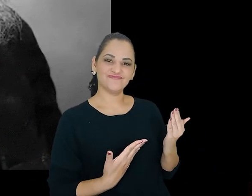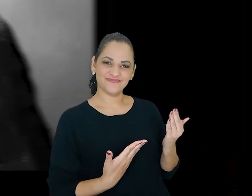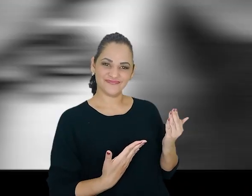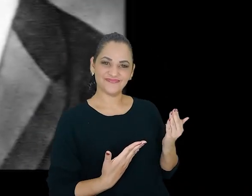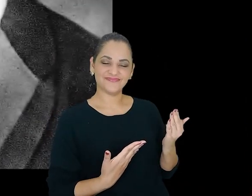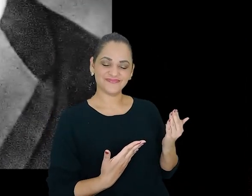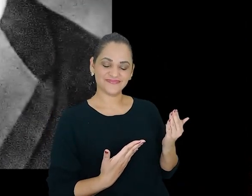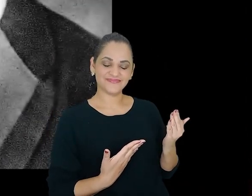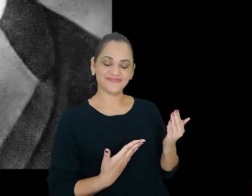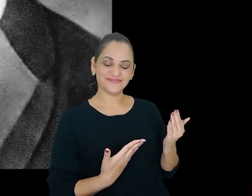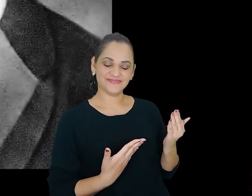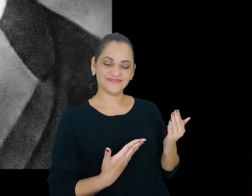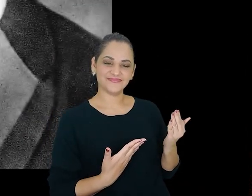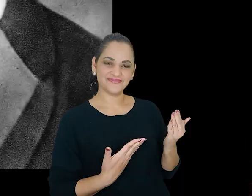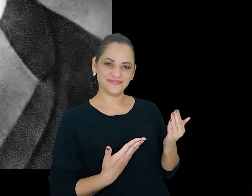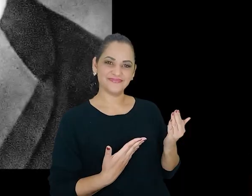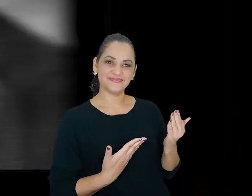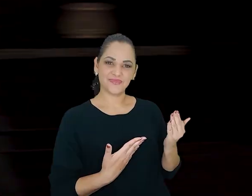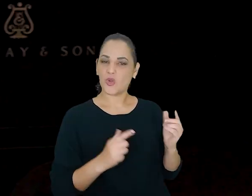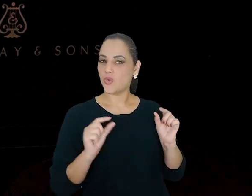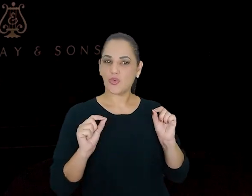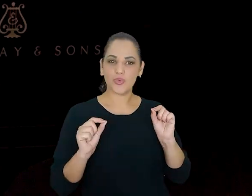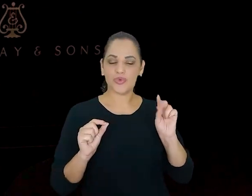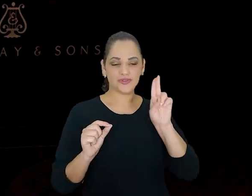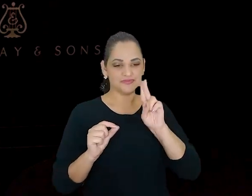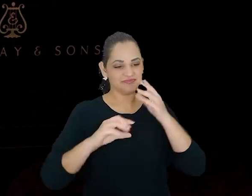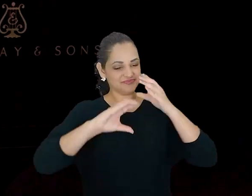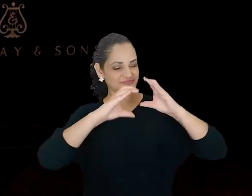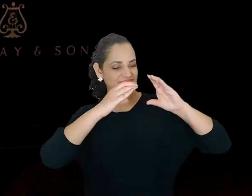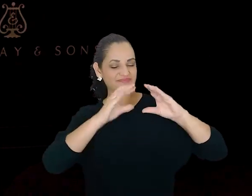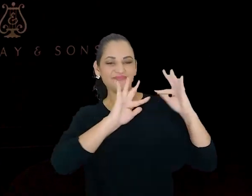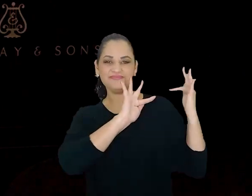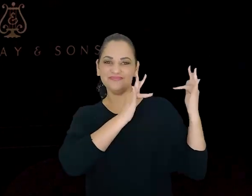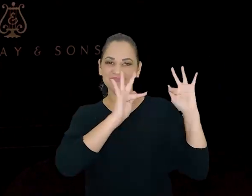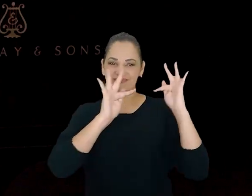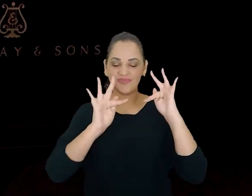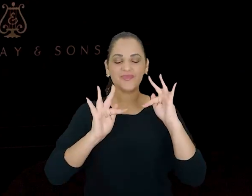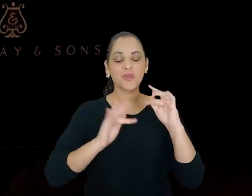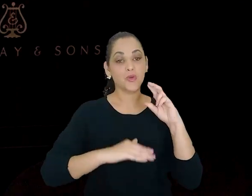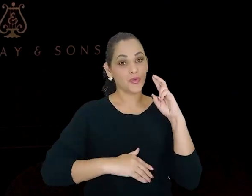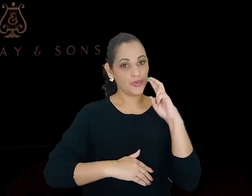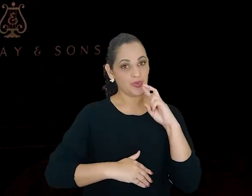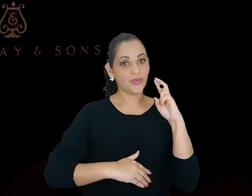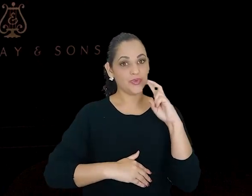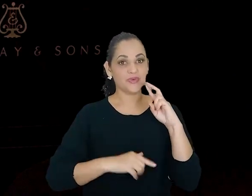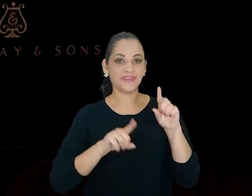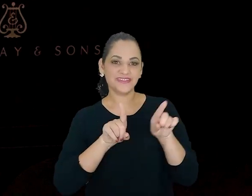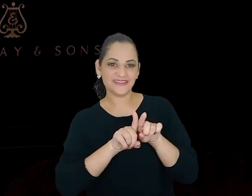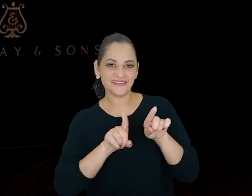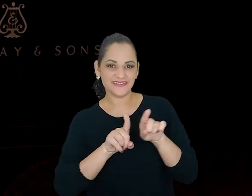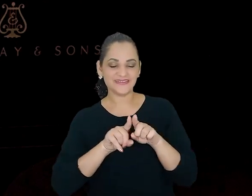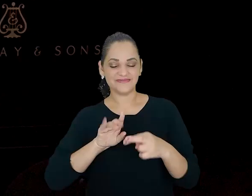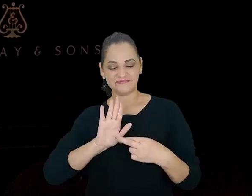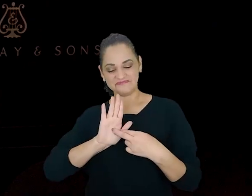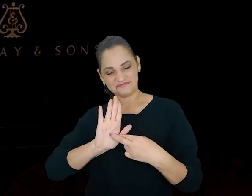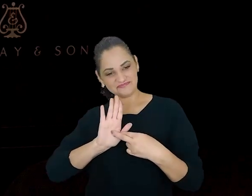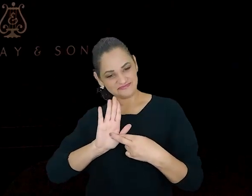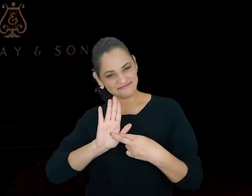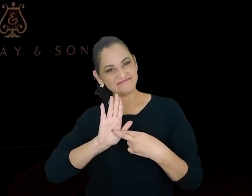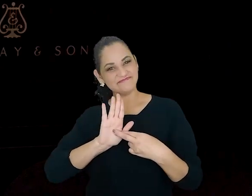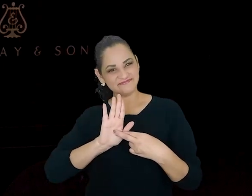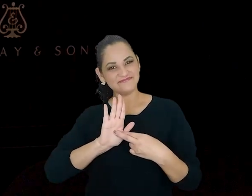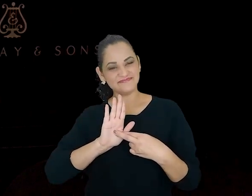Rimsky-Korsakov e de Dvorak, fazendo uso das canções folclóricas russas, assim como a